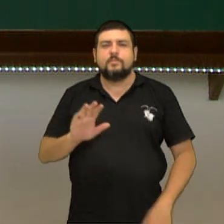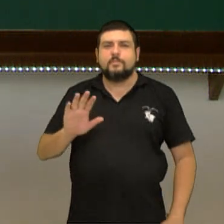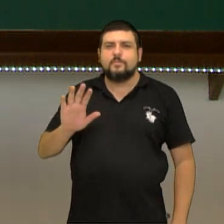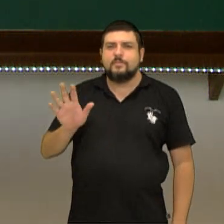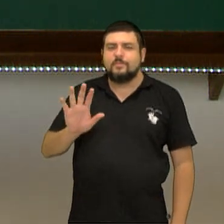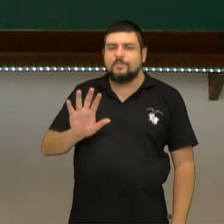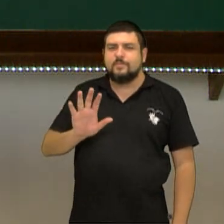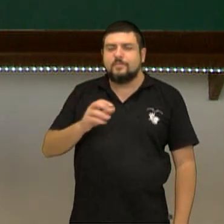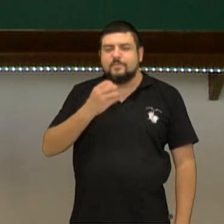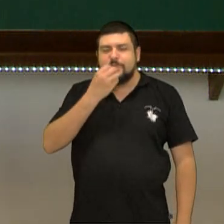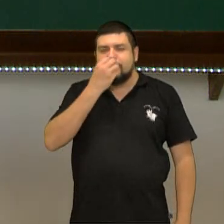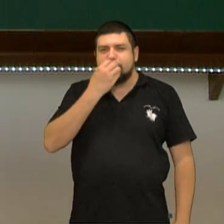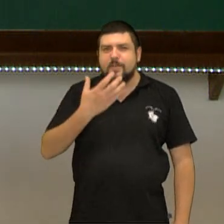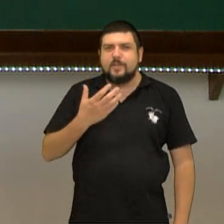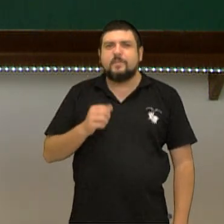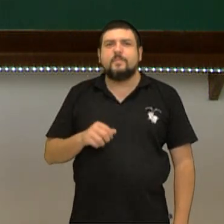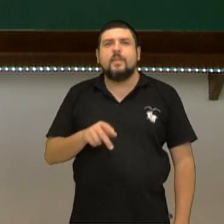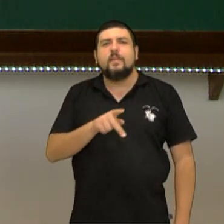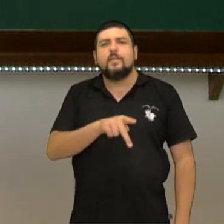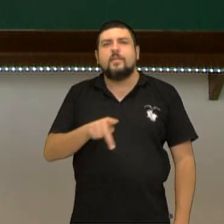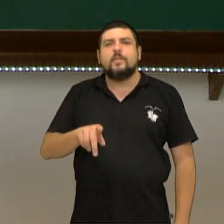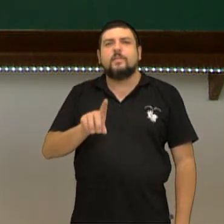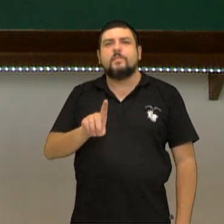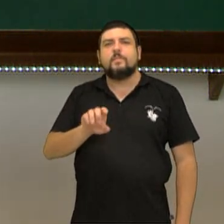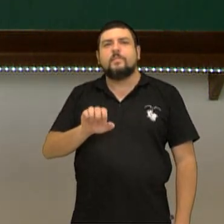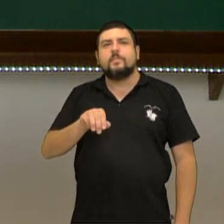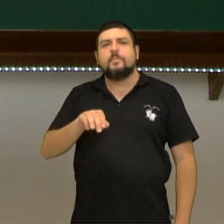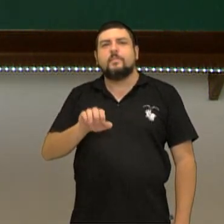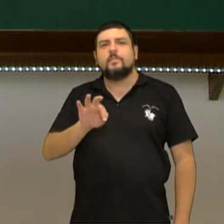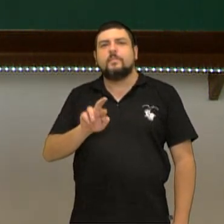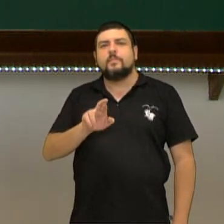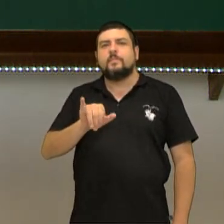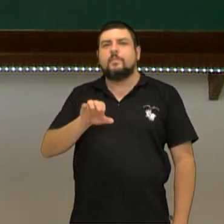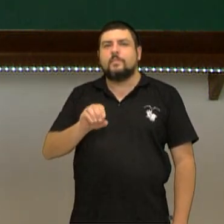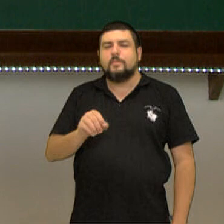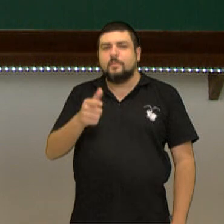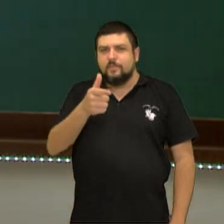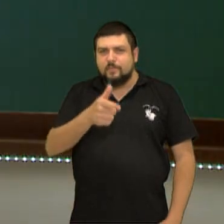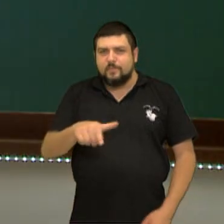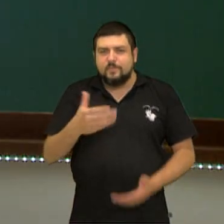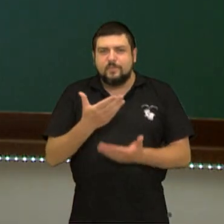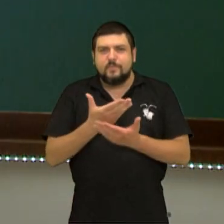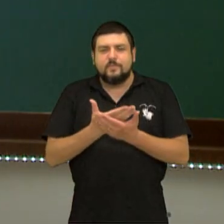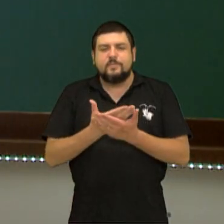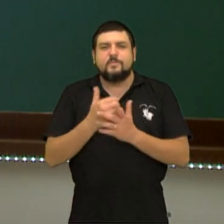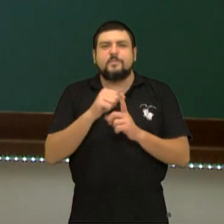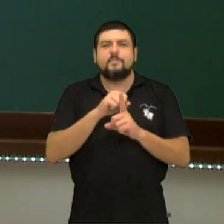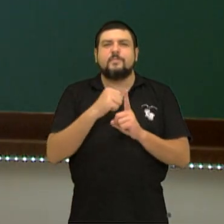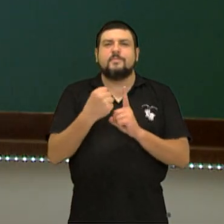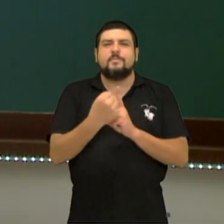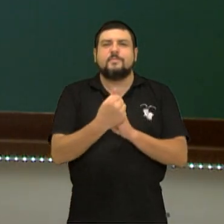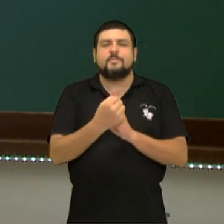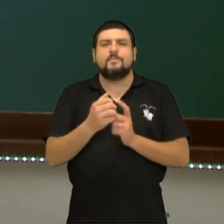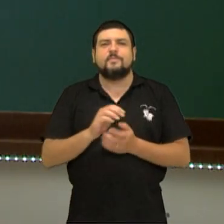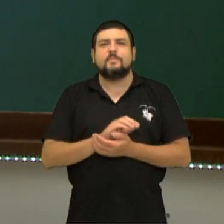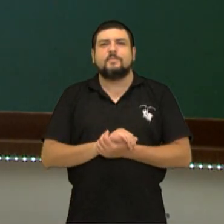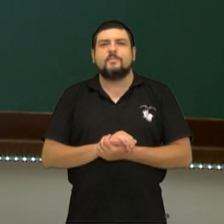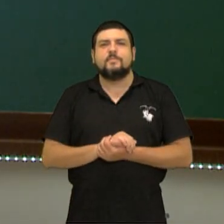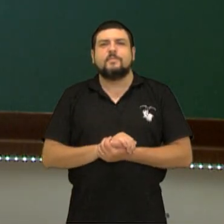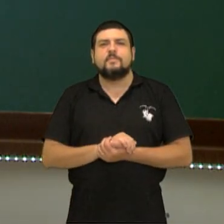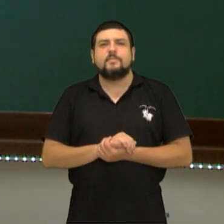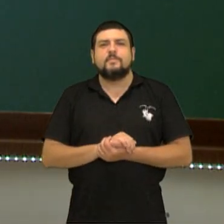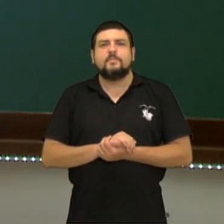Olá, estudantes! Tudo bem? Professor Demétrio na área para mais uma aula de Sociologia. Vamos hoje